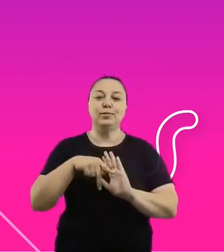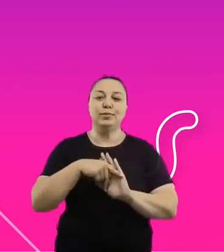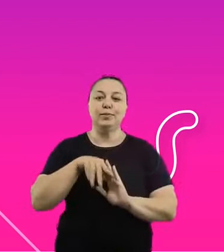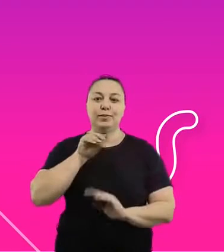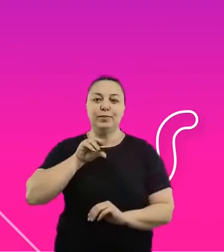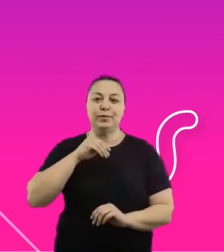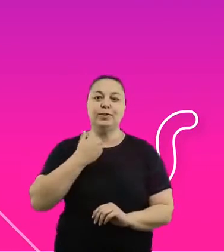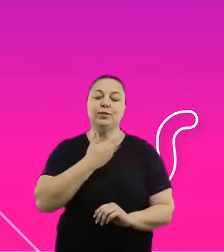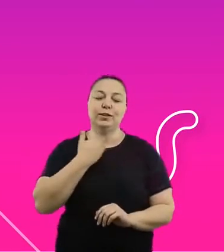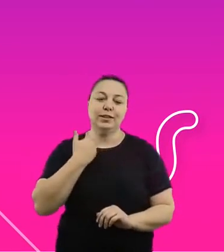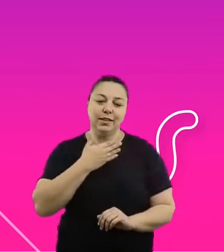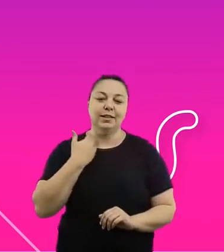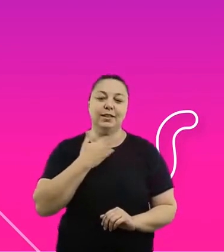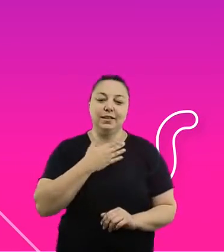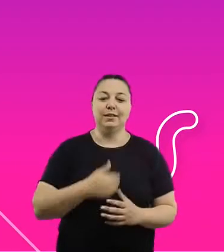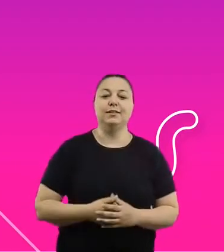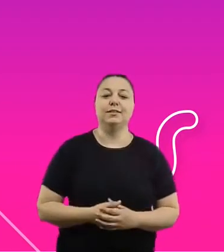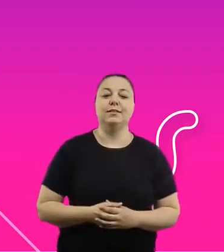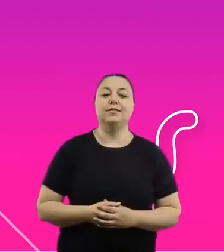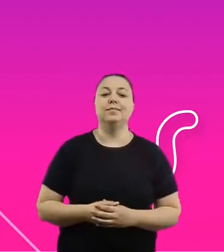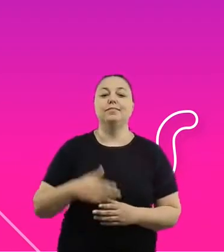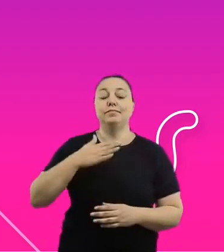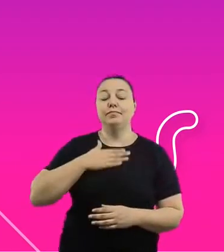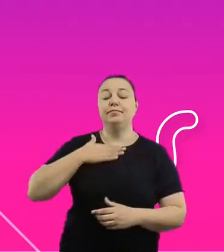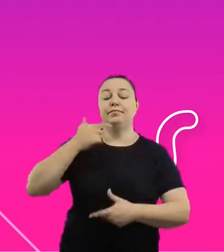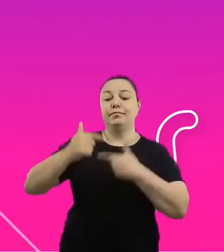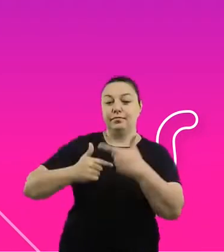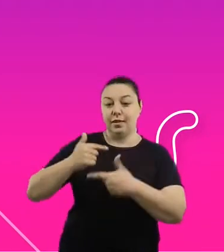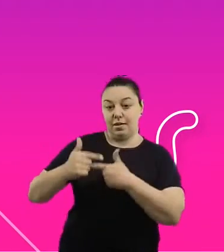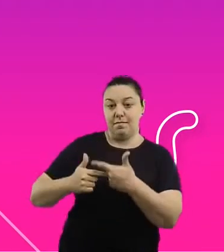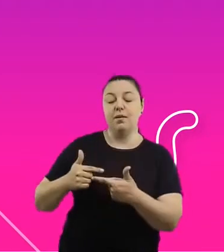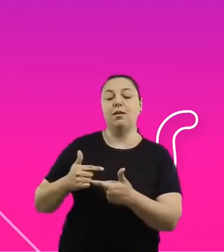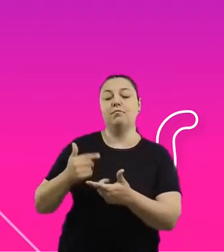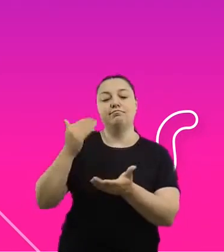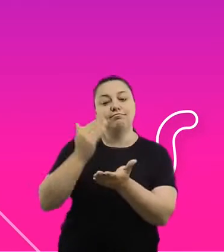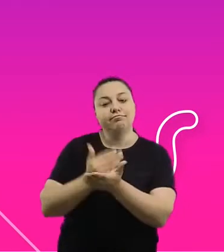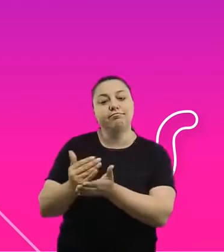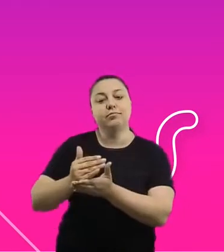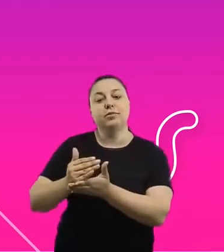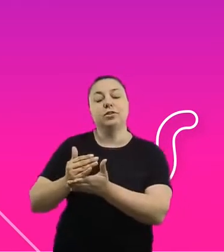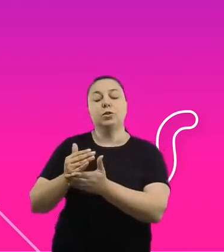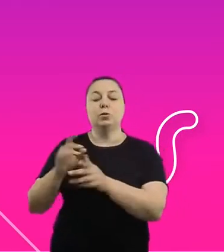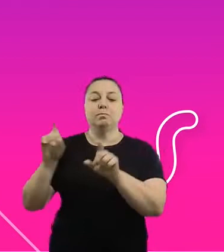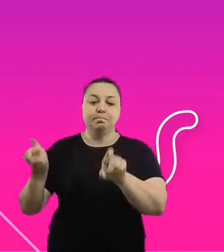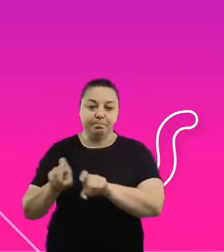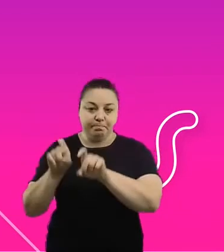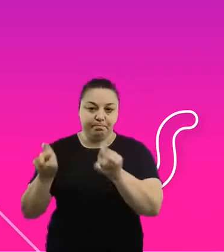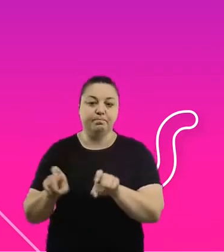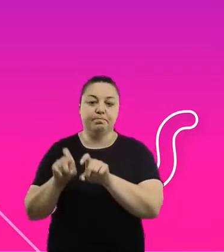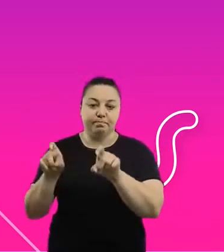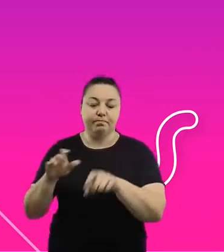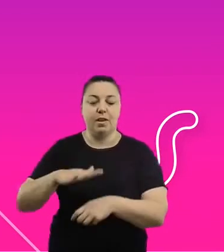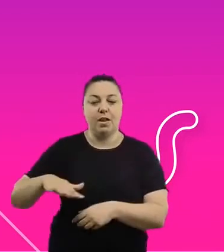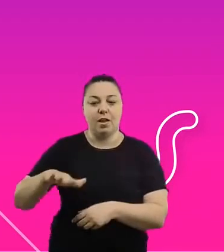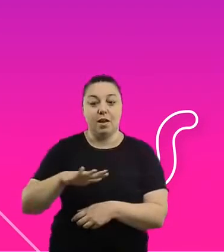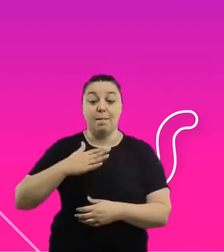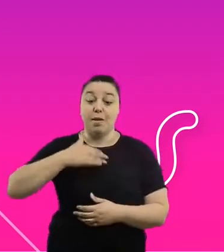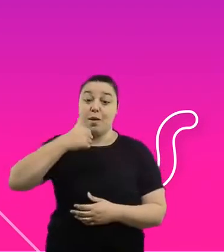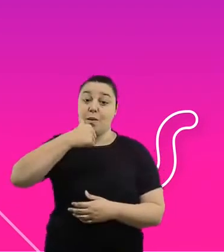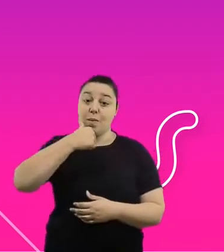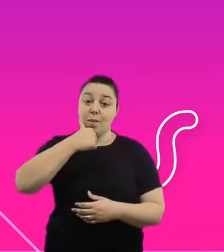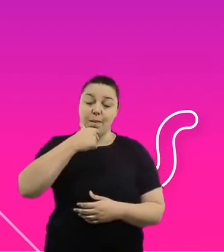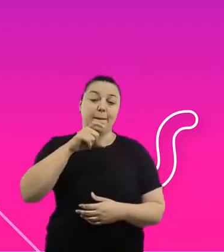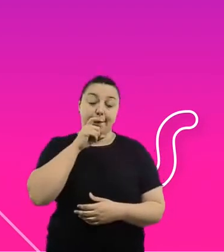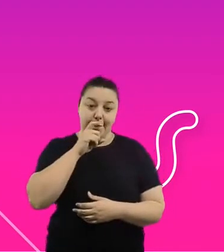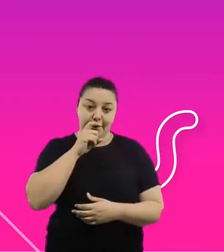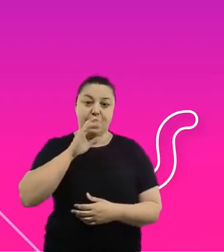E minha carreira começou basicamente em computação, muito inspirada no meu pai, né? Meu pai, ele é professor do curso